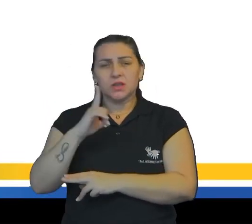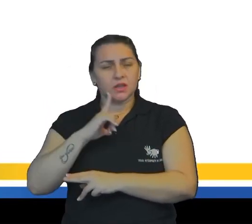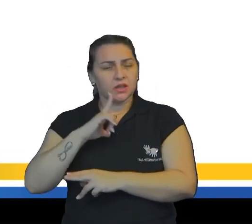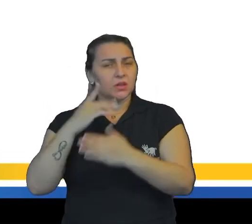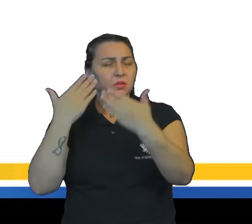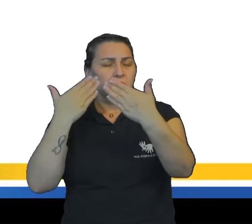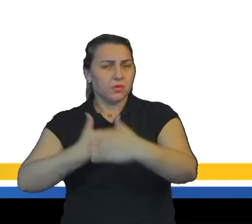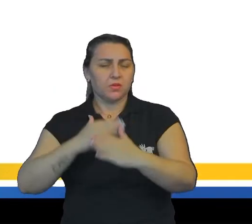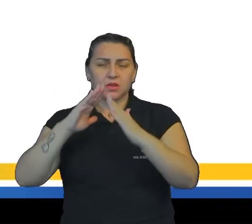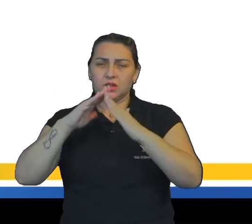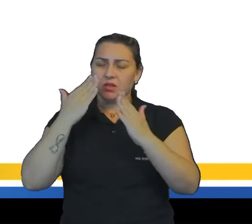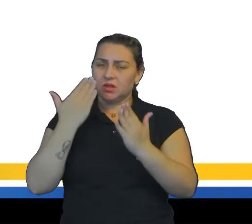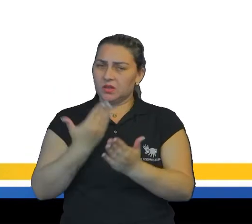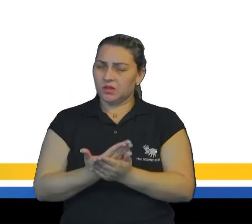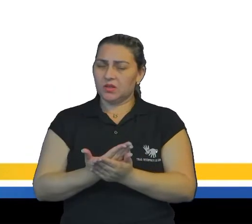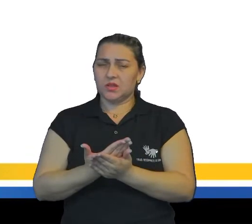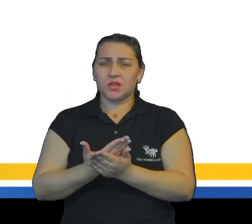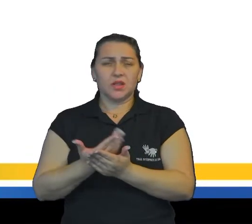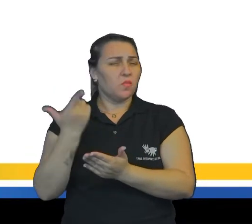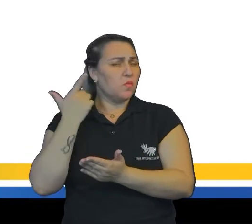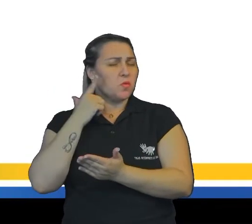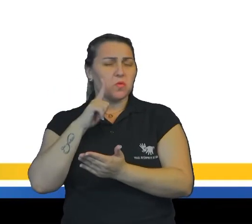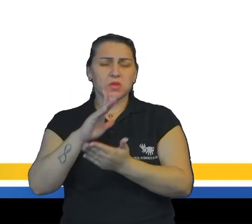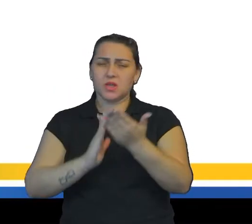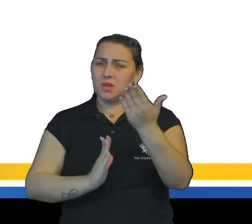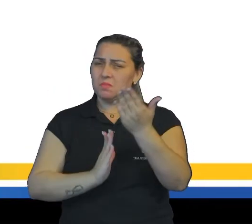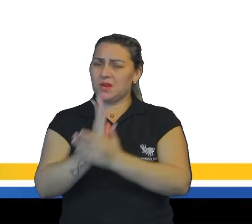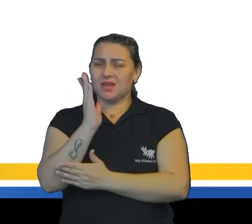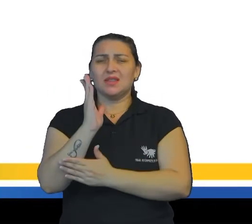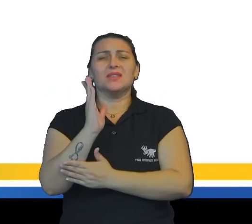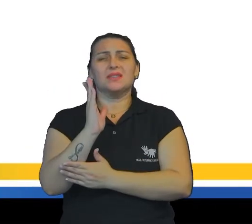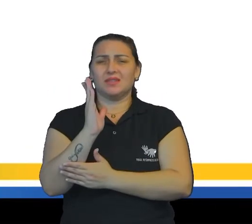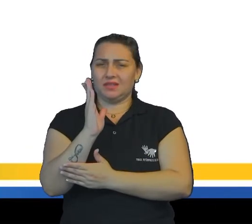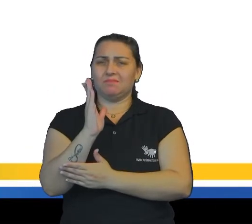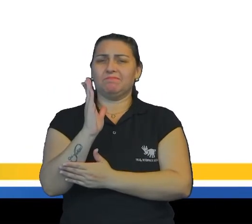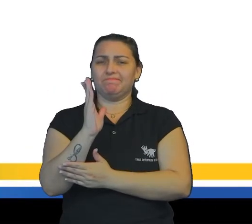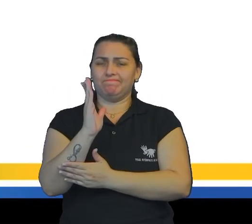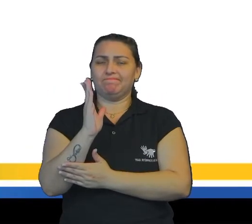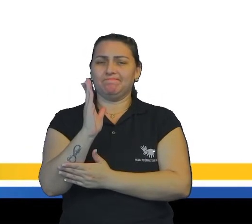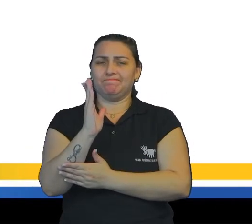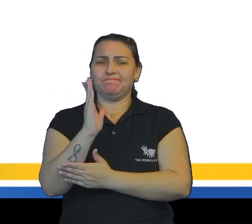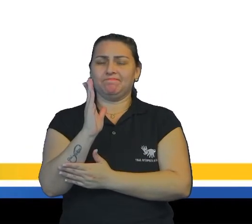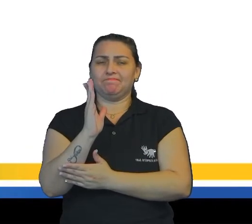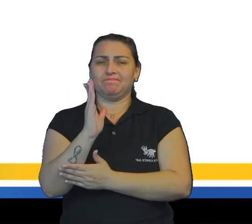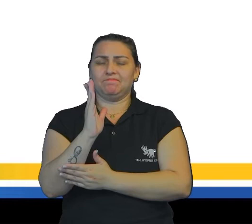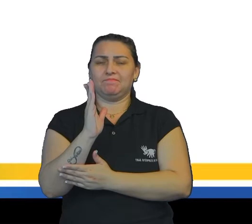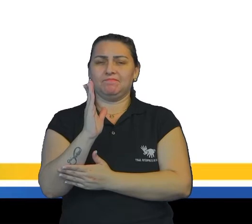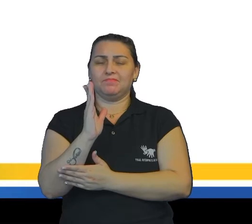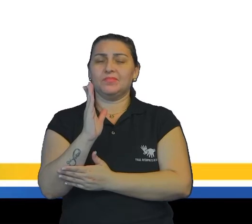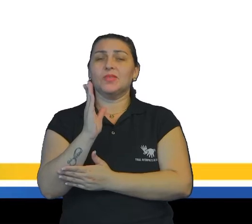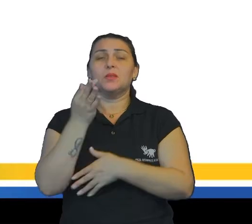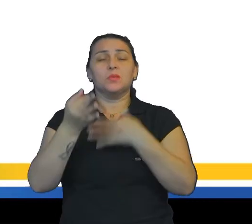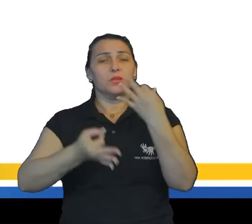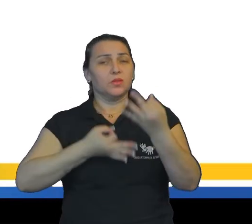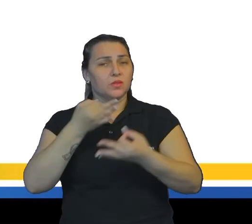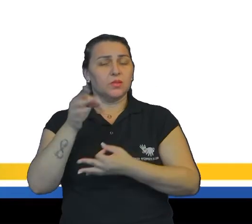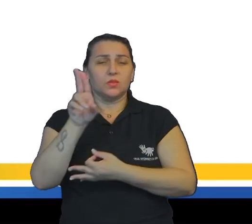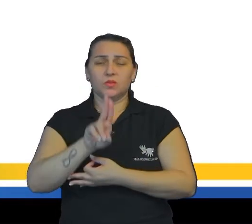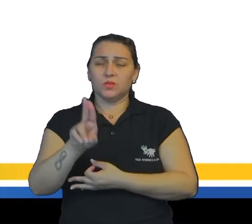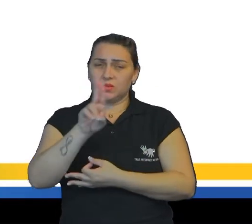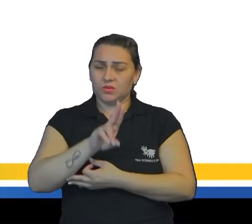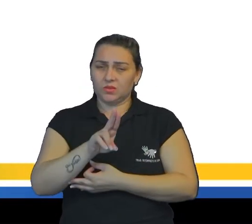uma prova na escola e é impossível passar. Completamente impossível. Sobre os argumentos usados